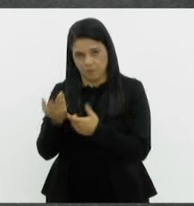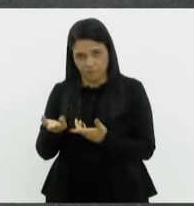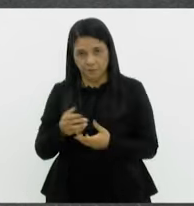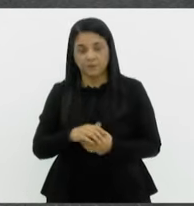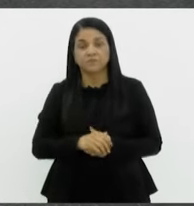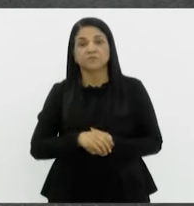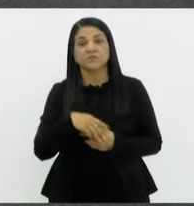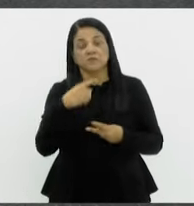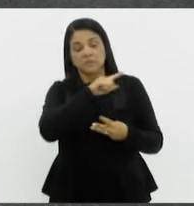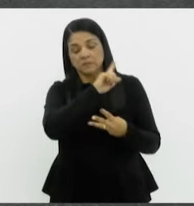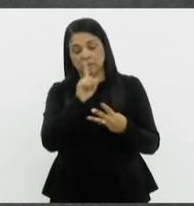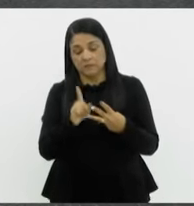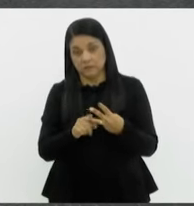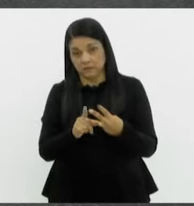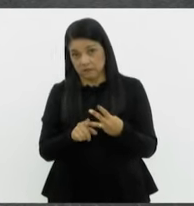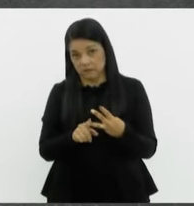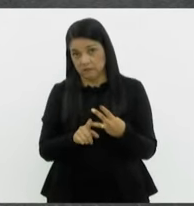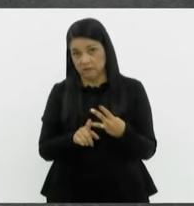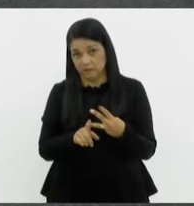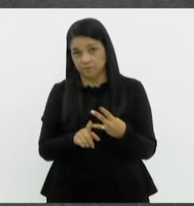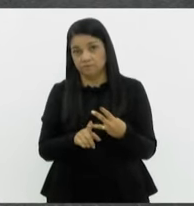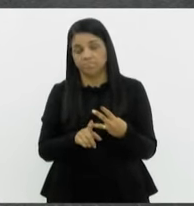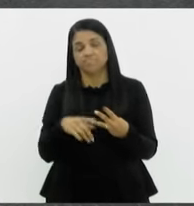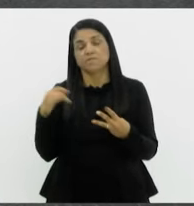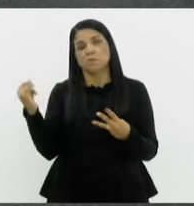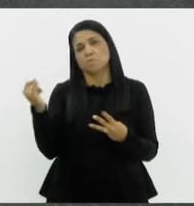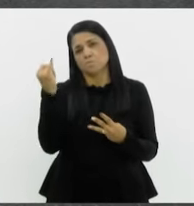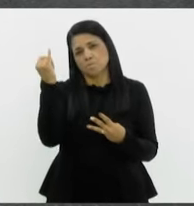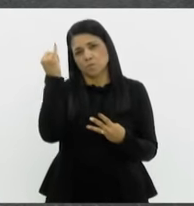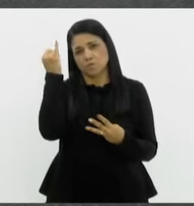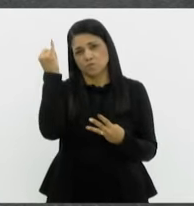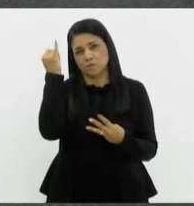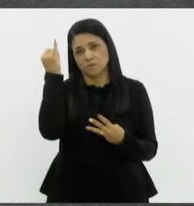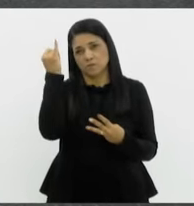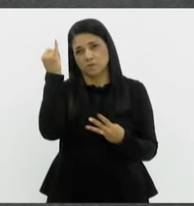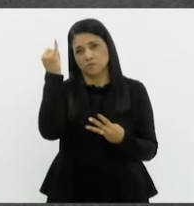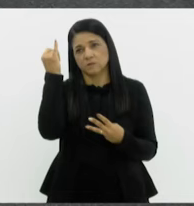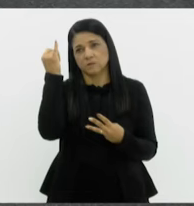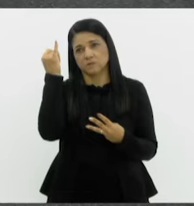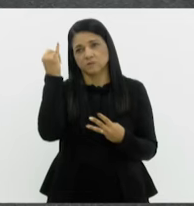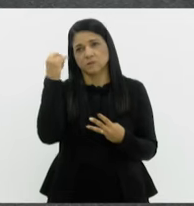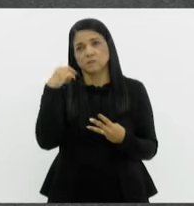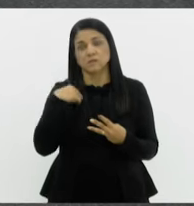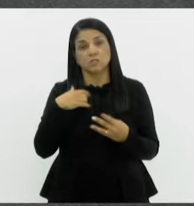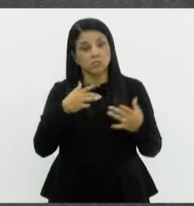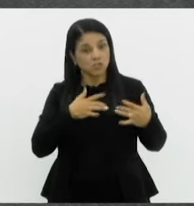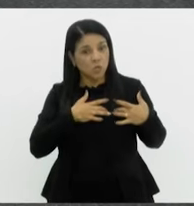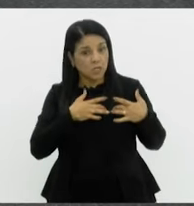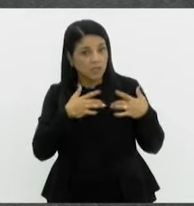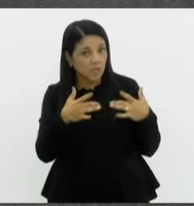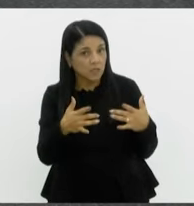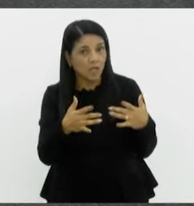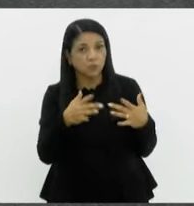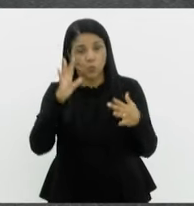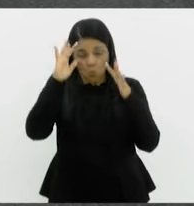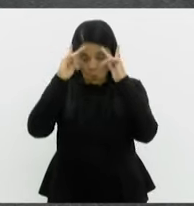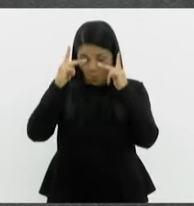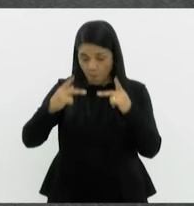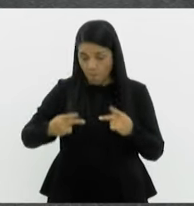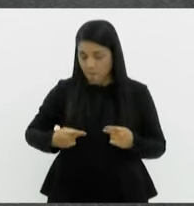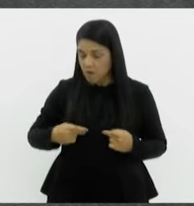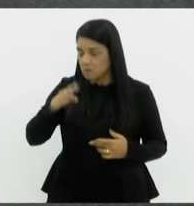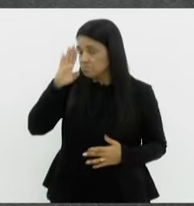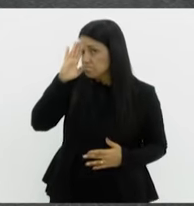Terceiro, eu acho que a coisa mais importante que a gente tem que fazer é exercitar o nosso processo de solidariedade humana, porque